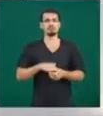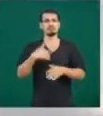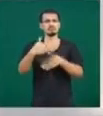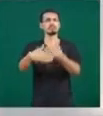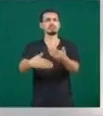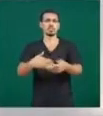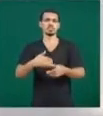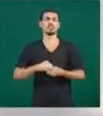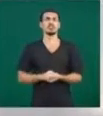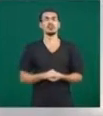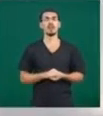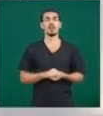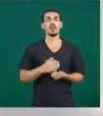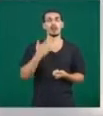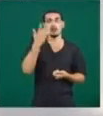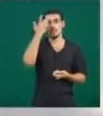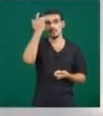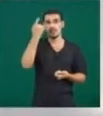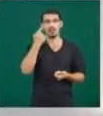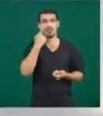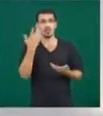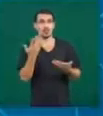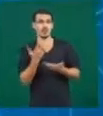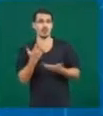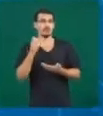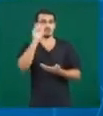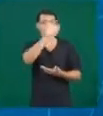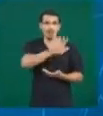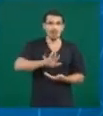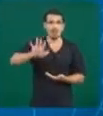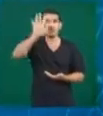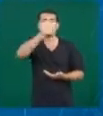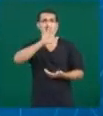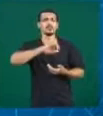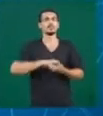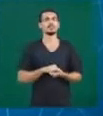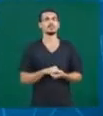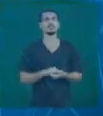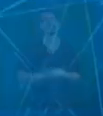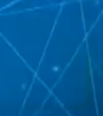dias. A previsão para amanhã você vê agora no mapa.